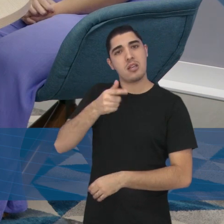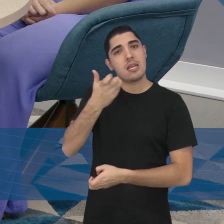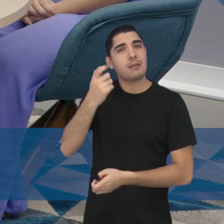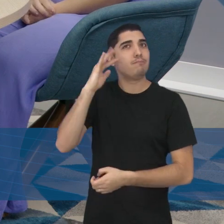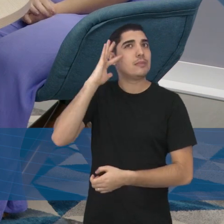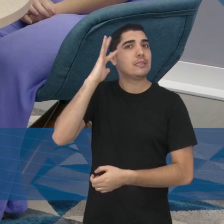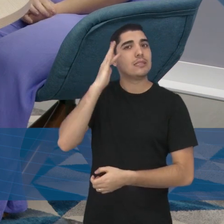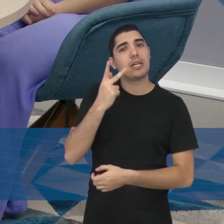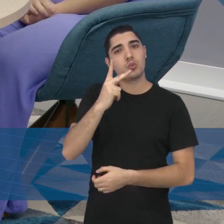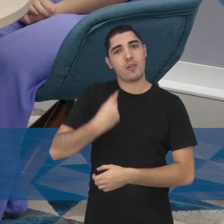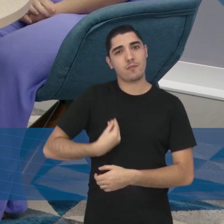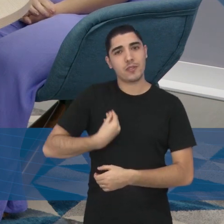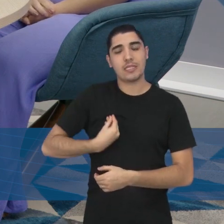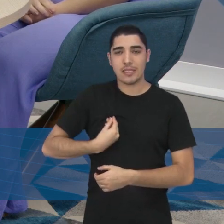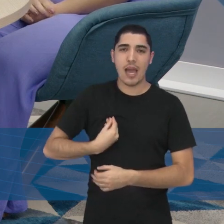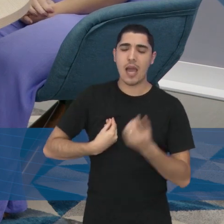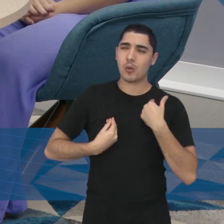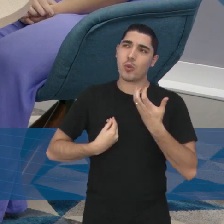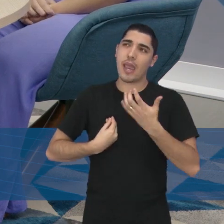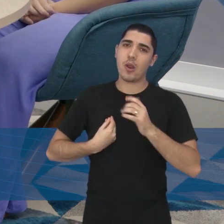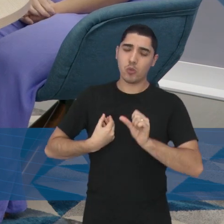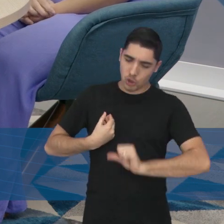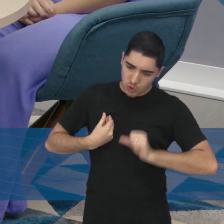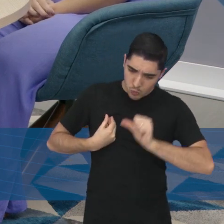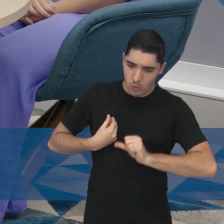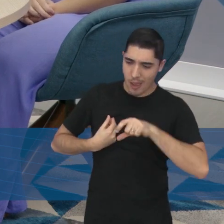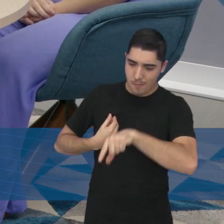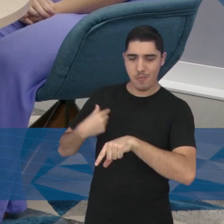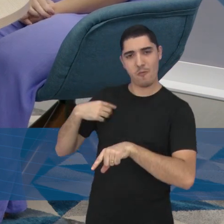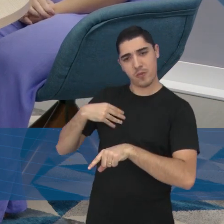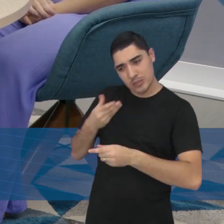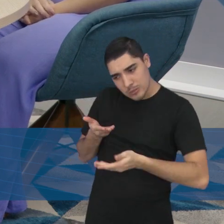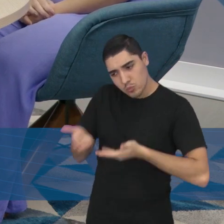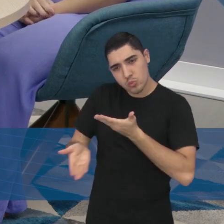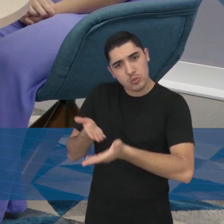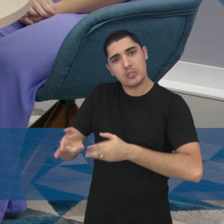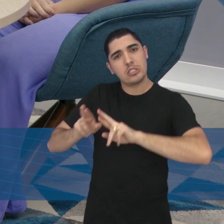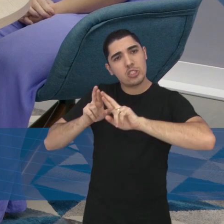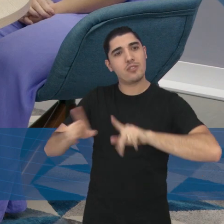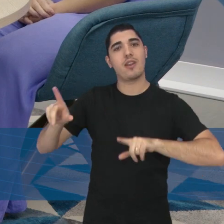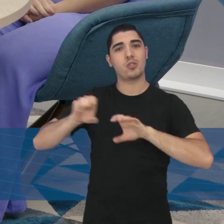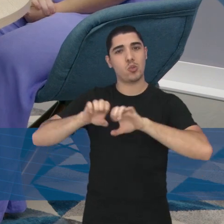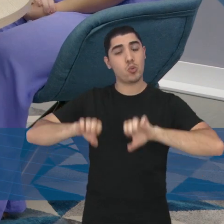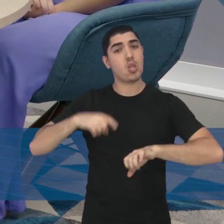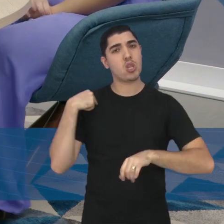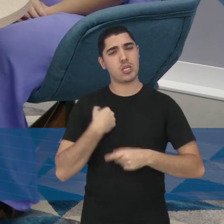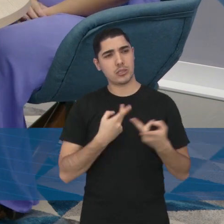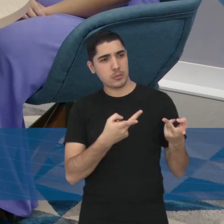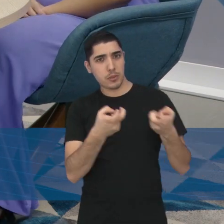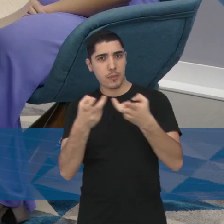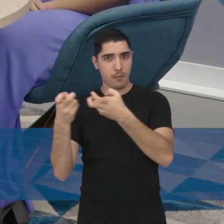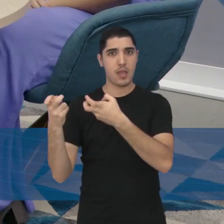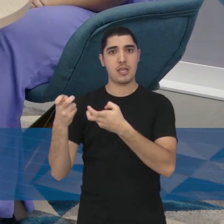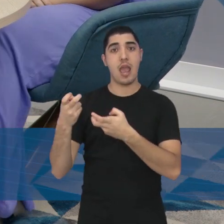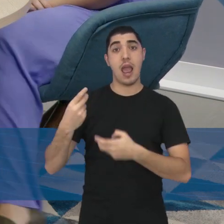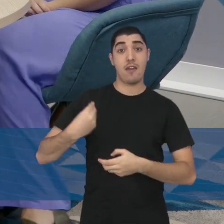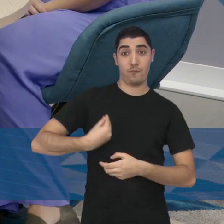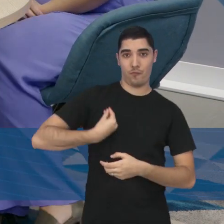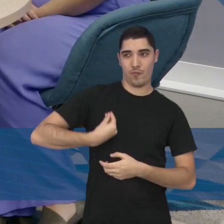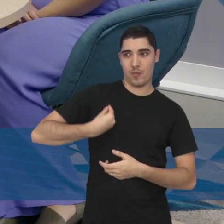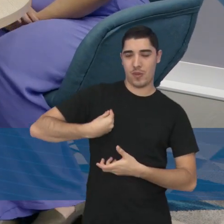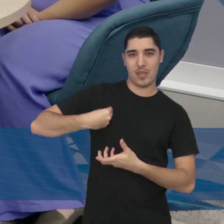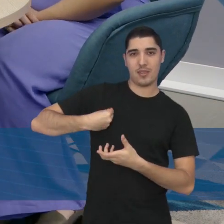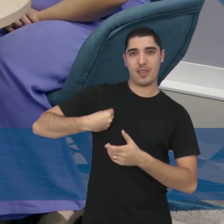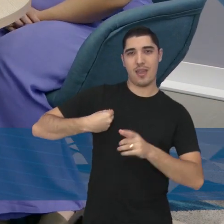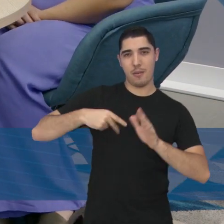dar o melhor dentro da sua realidade. Sim, então, é uma coisa a se pensar, né? E tanto é que a gente está vendo as taxas de natalidade